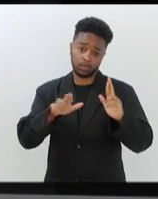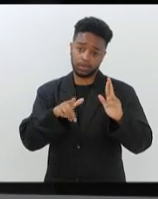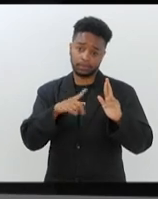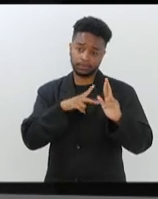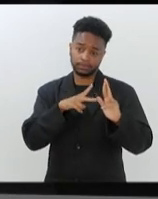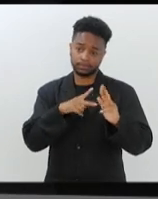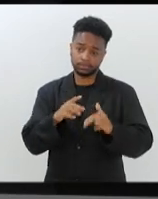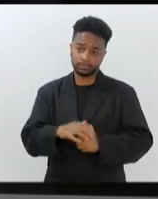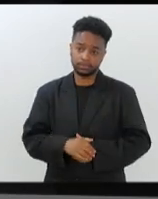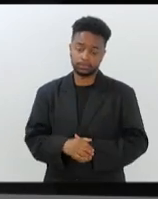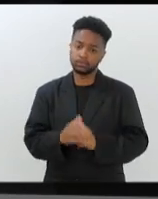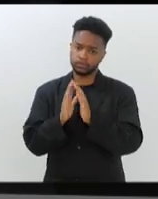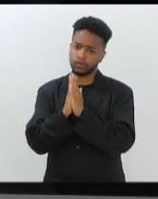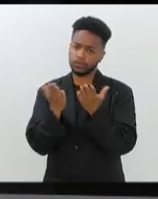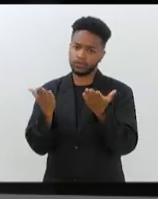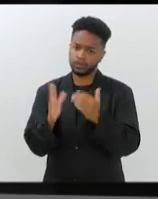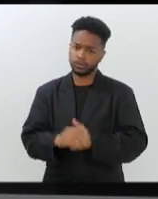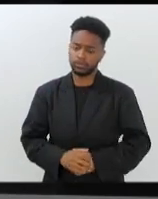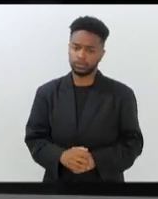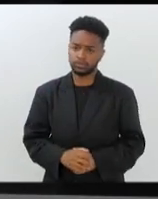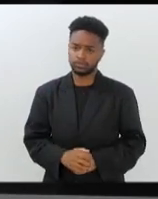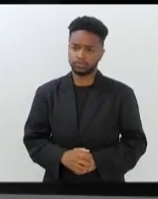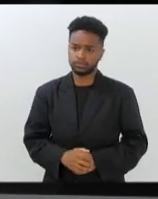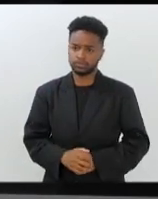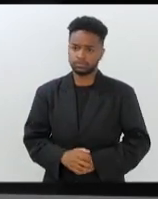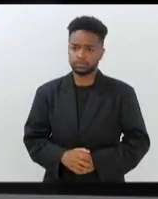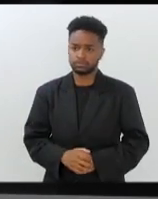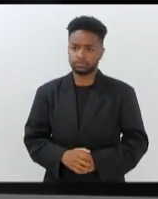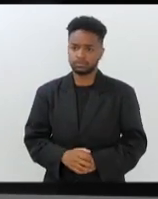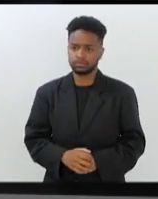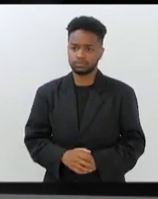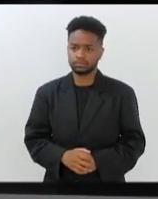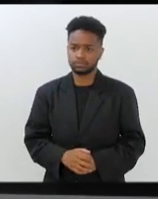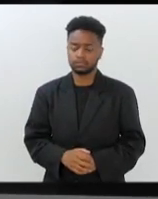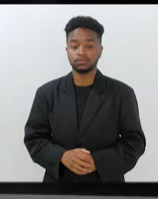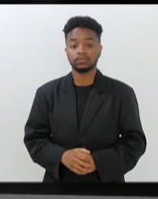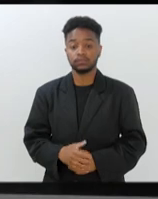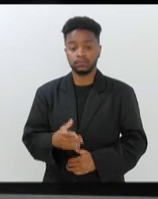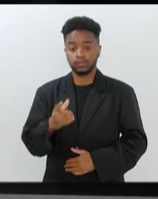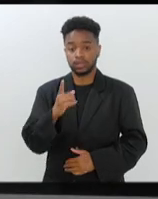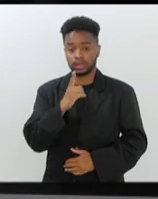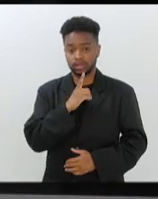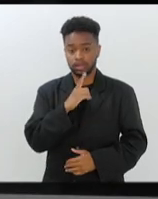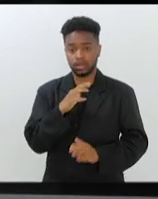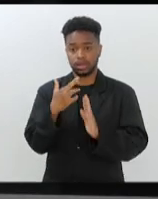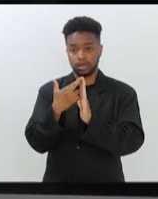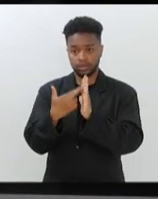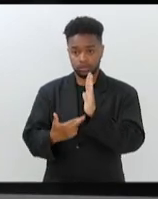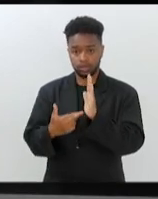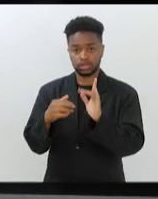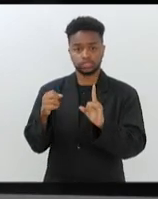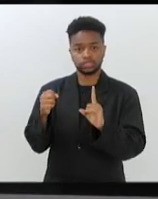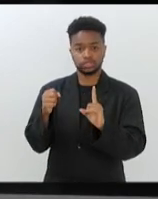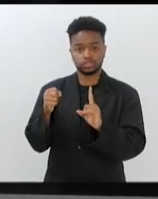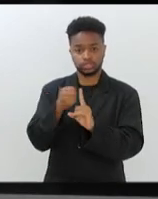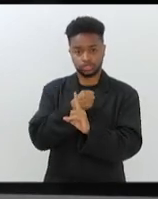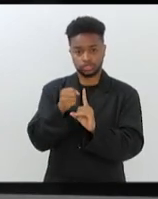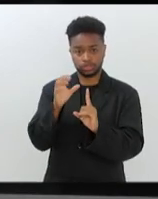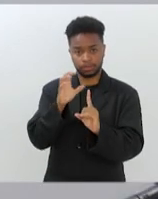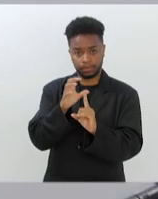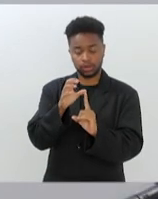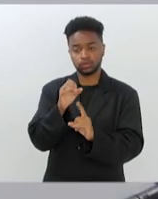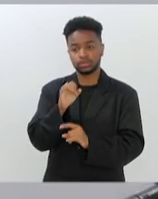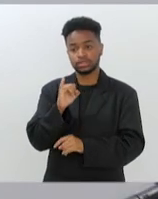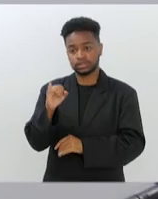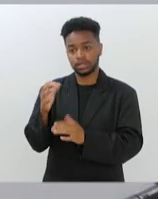retorno pelo amor de Deus e seja só institucional Tomara quero crer bom tem os a gente tem os relatórios de impacto se o senhor quiser a gente não